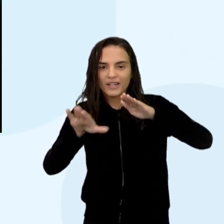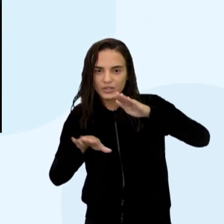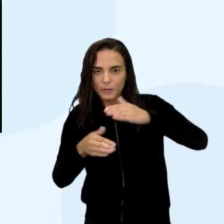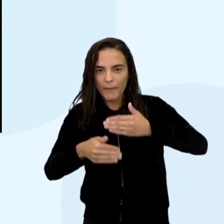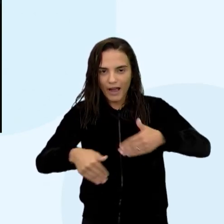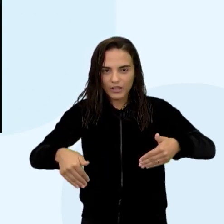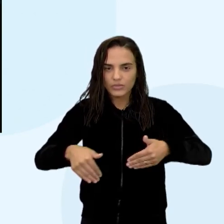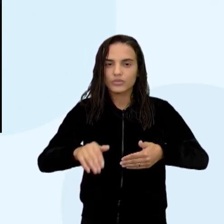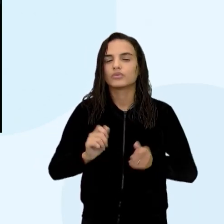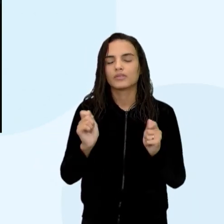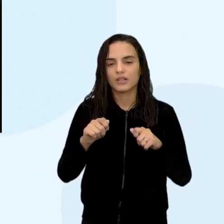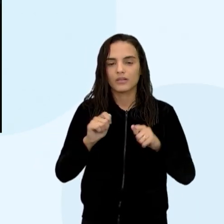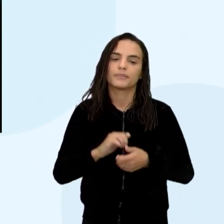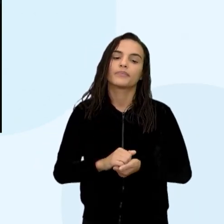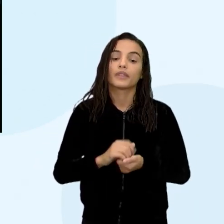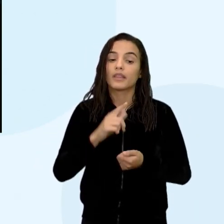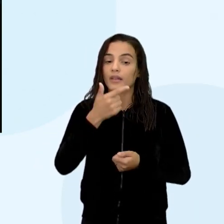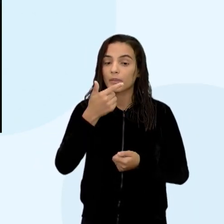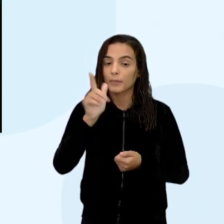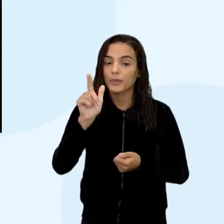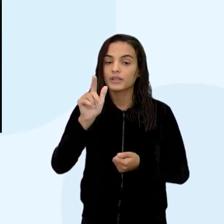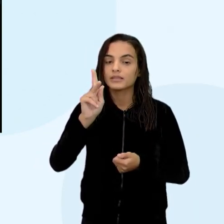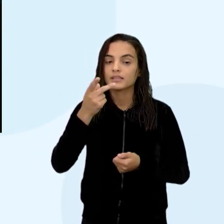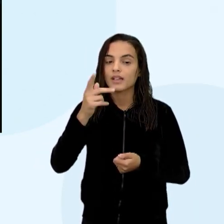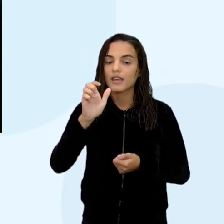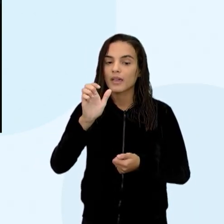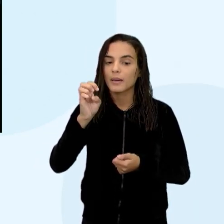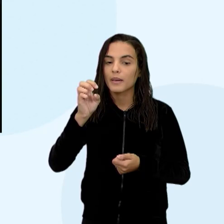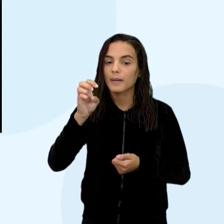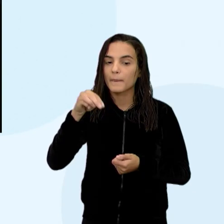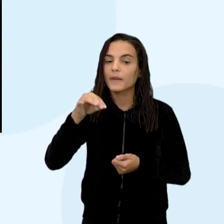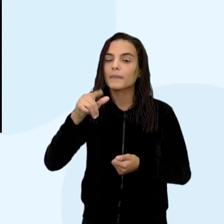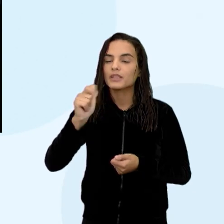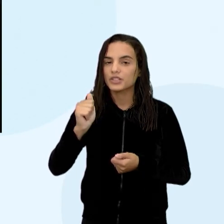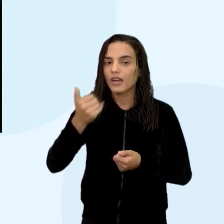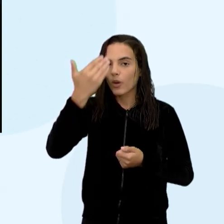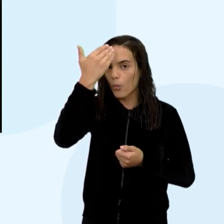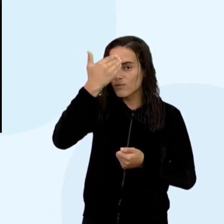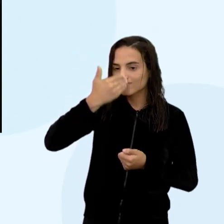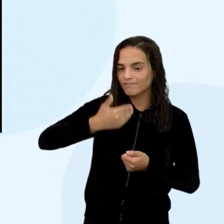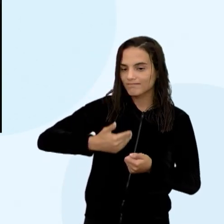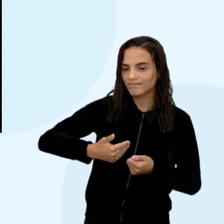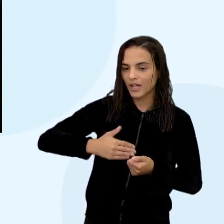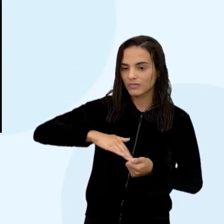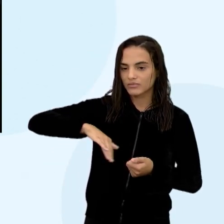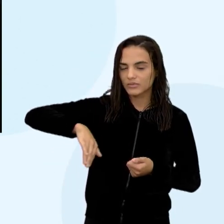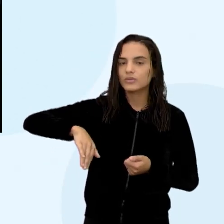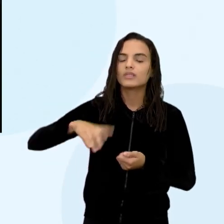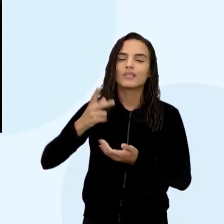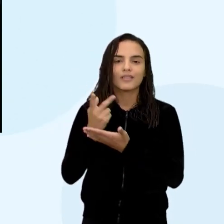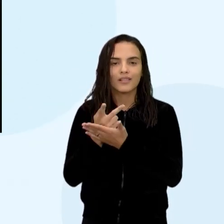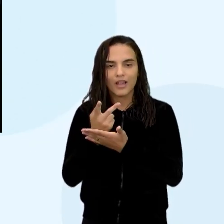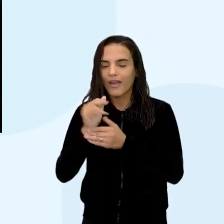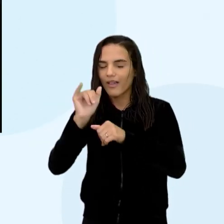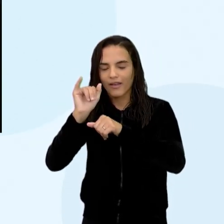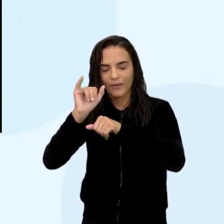a hemiplegia, que é um lado todo comprometido, tá bom? Depois nós vamos ter